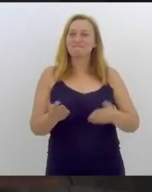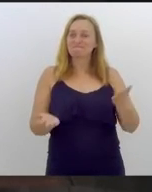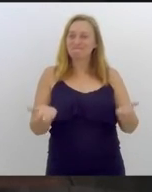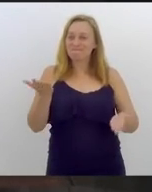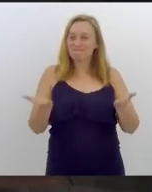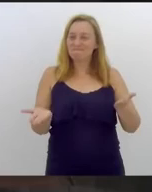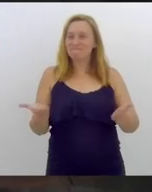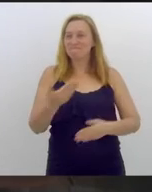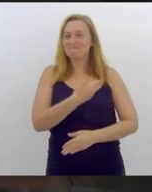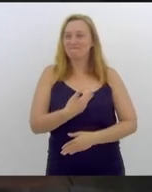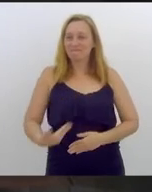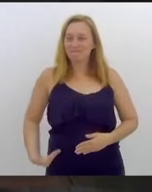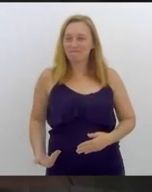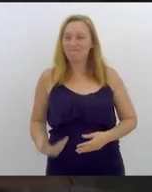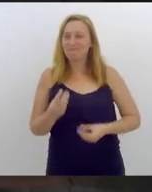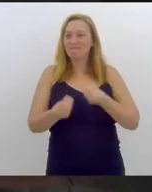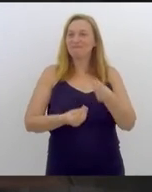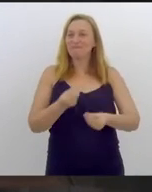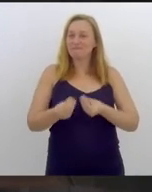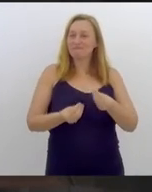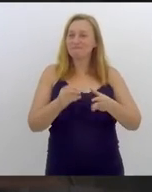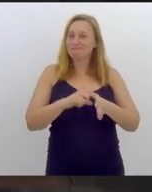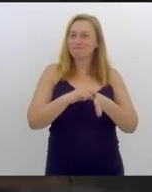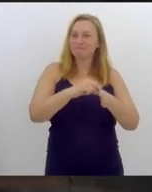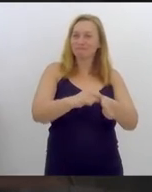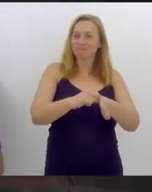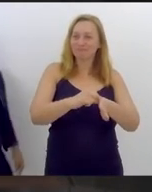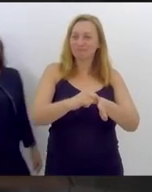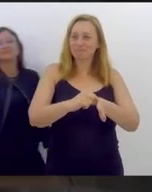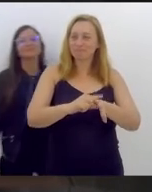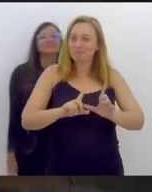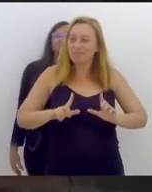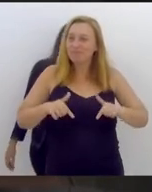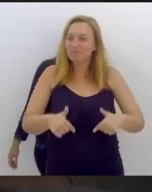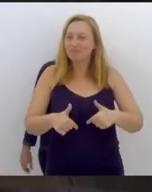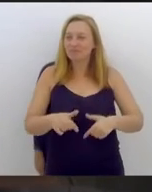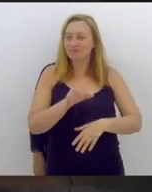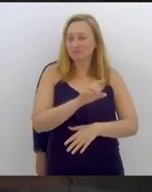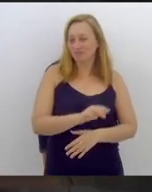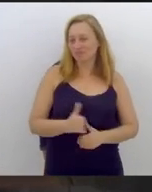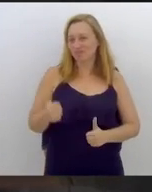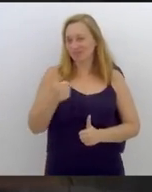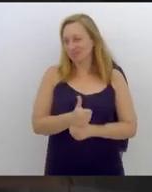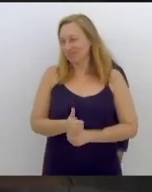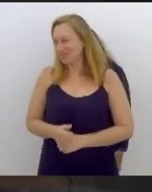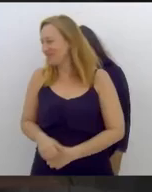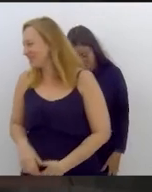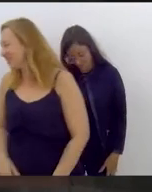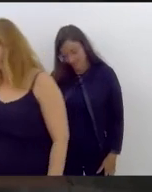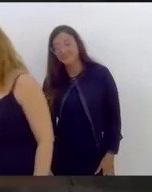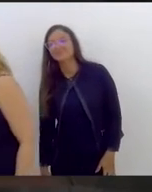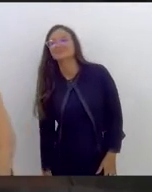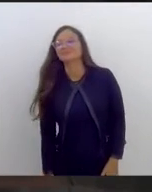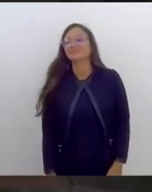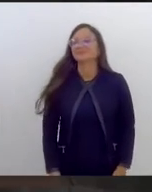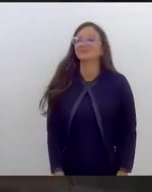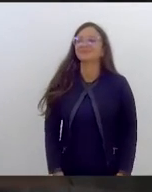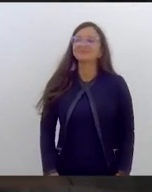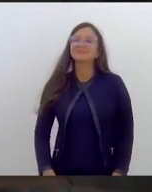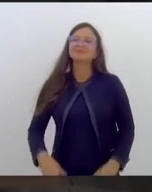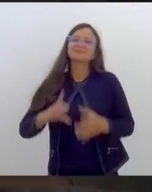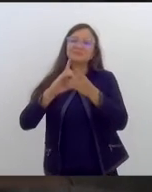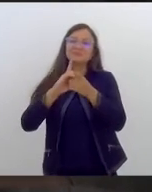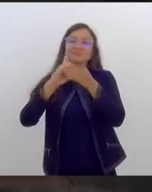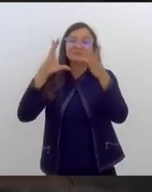governamentais a forma como essas lideranças lidam encaram se manifestam sobre a democracia